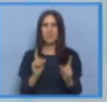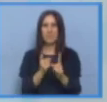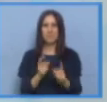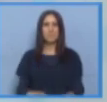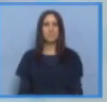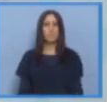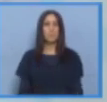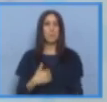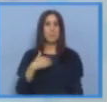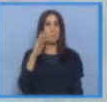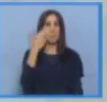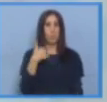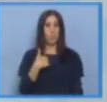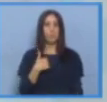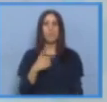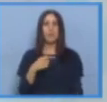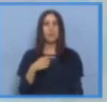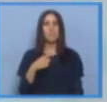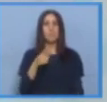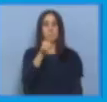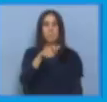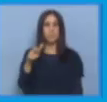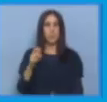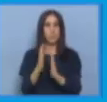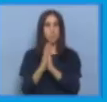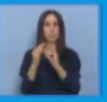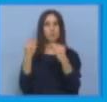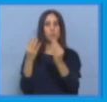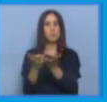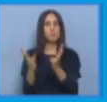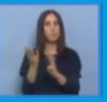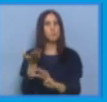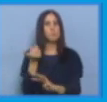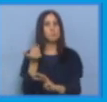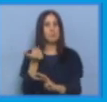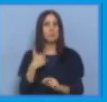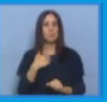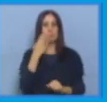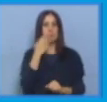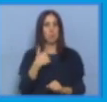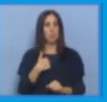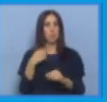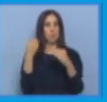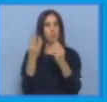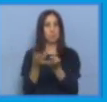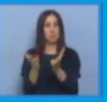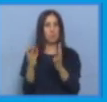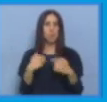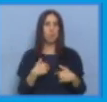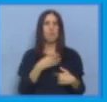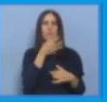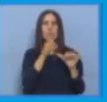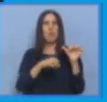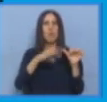Eu estou num contexto onde a formação, digamos assim, dos leigos ainda é muito precária. E então penso que parte desta formação, em vez de já estar a falar de